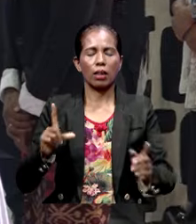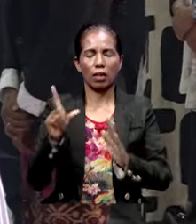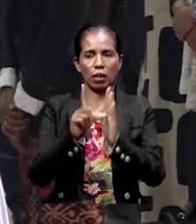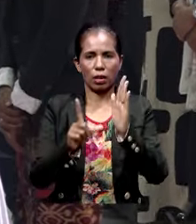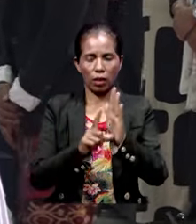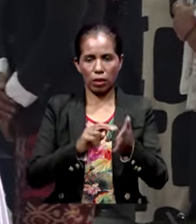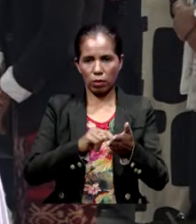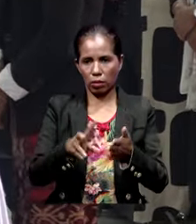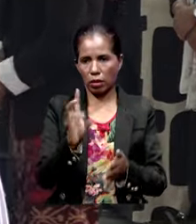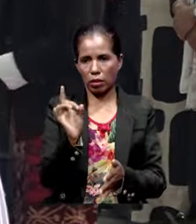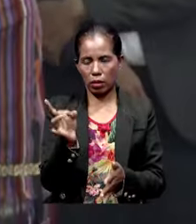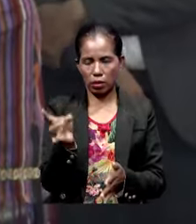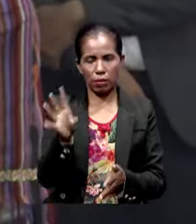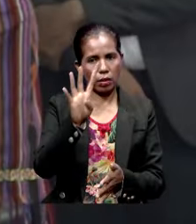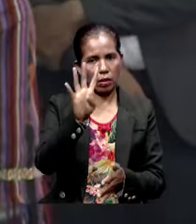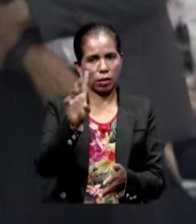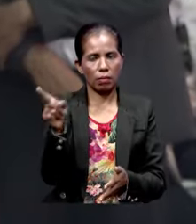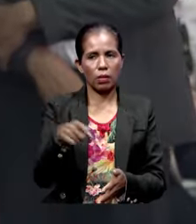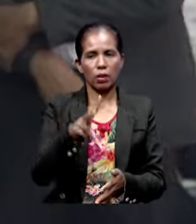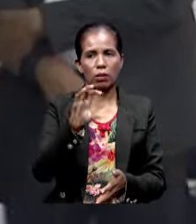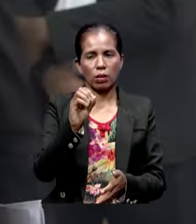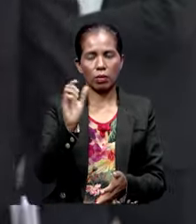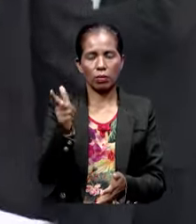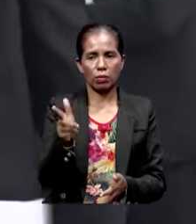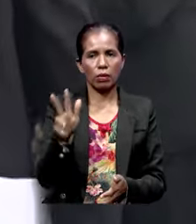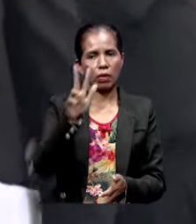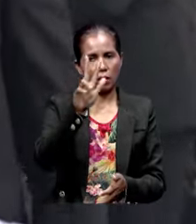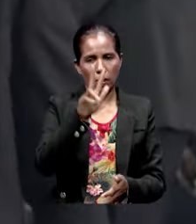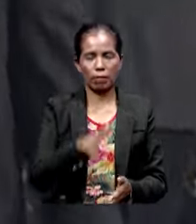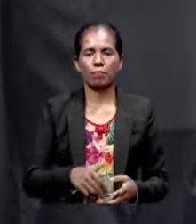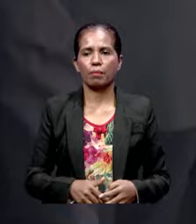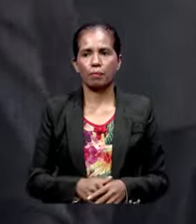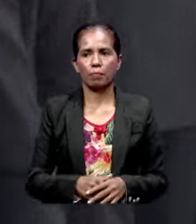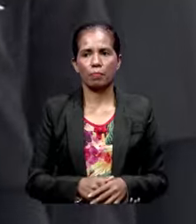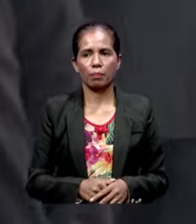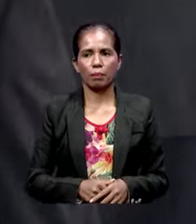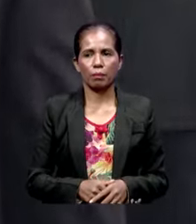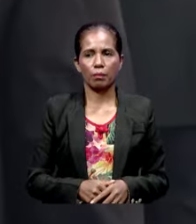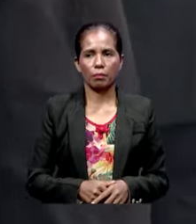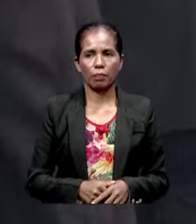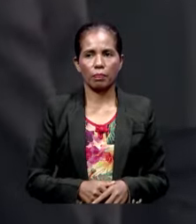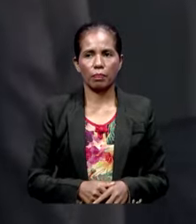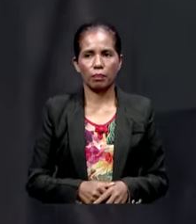número Ualonulensenhat, Bararim, Rua Rolensen Tolo. Jônico Vicente, Rafael dos Reis, GMN.